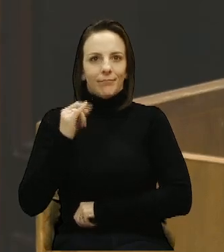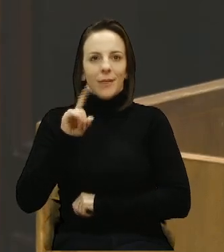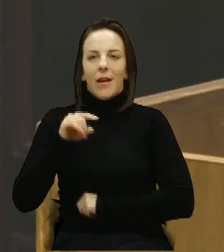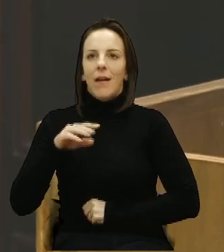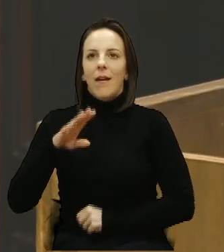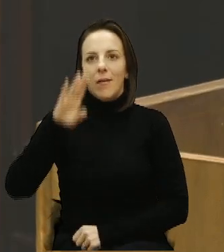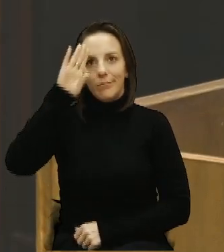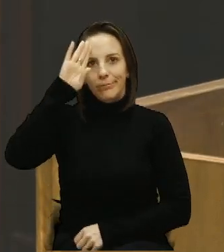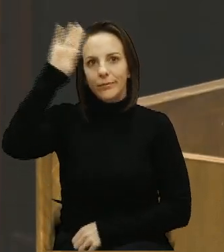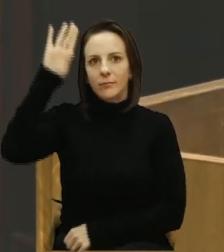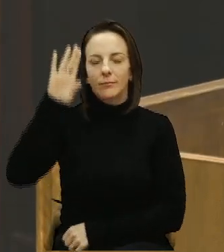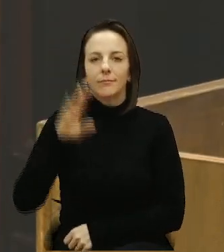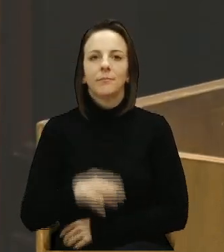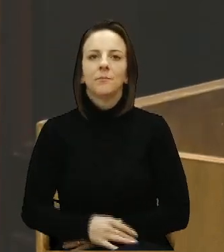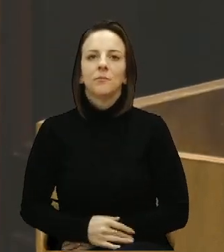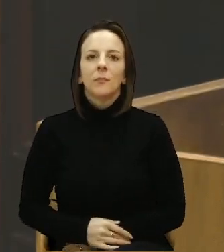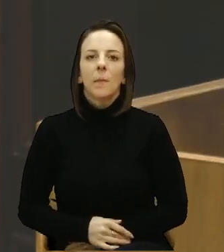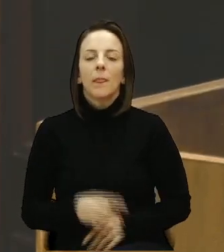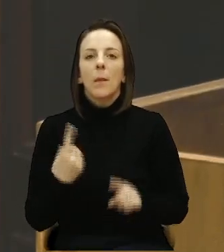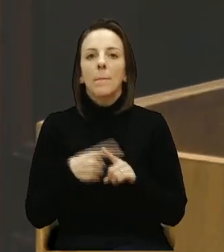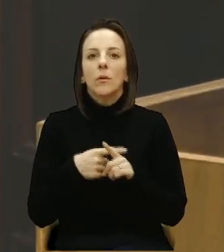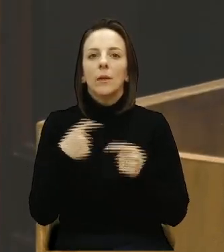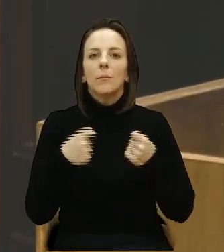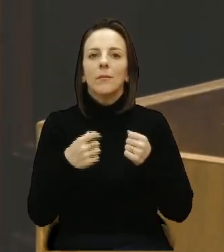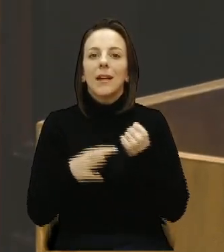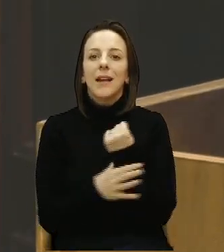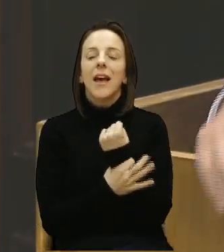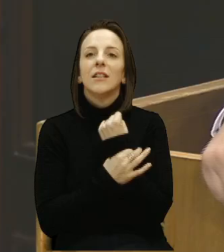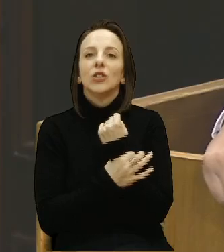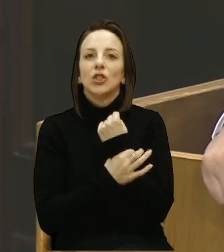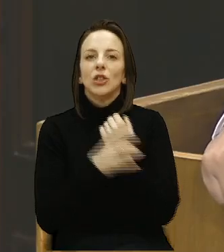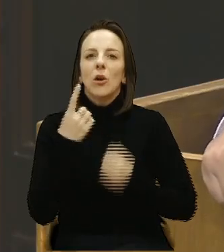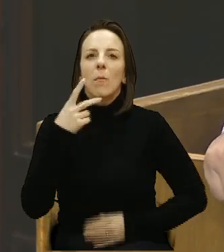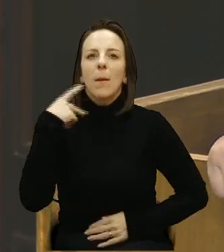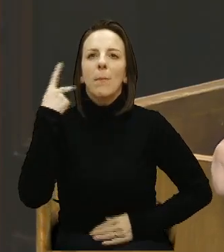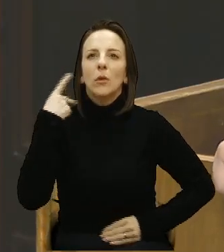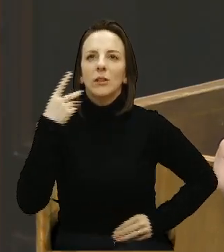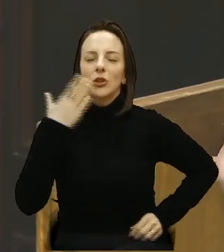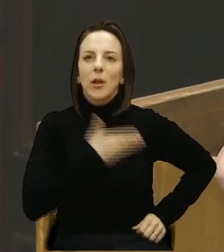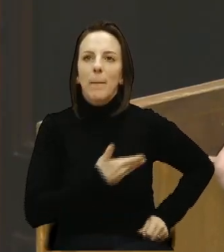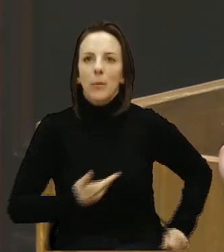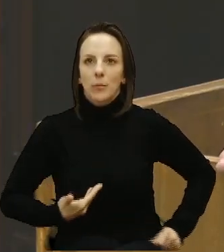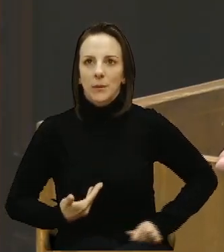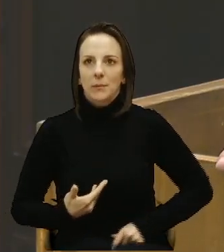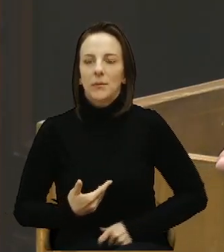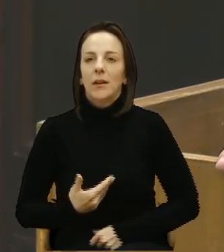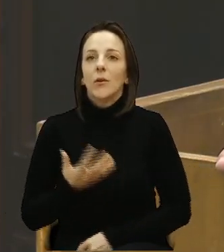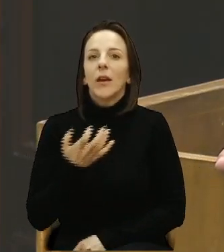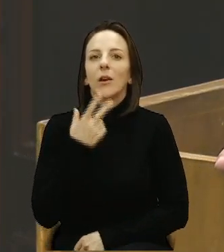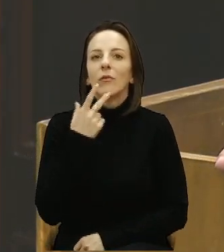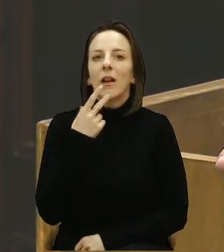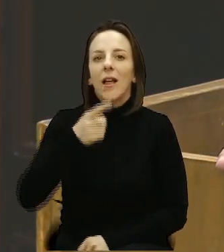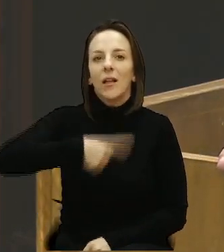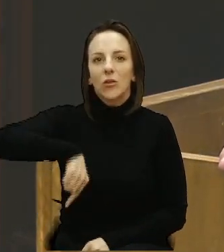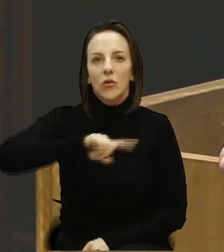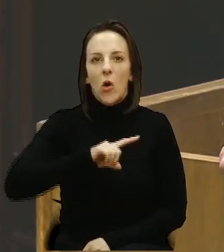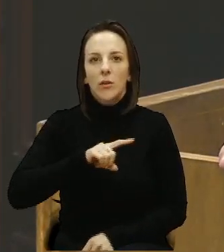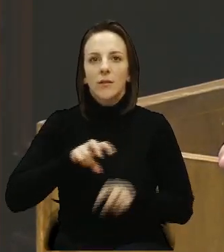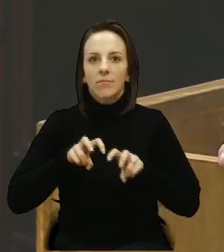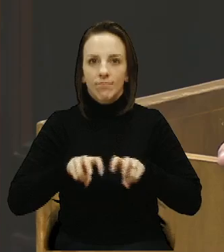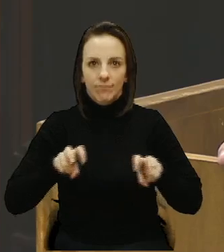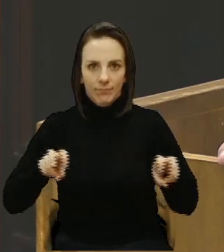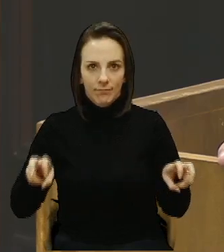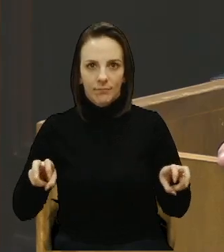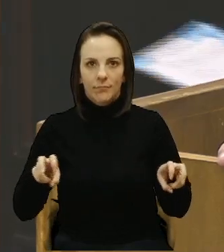fundamental para dar garantia de uma política pública. E quero dizer que a nossa bancada